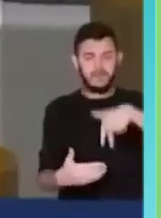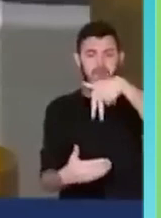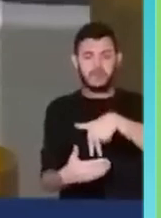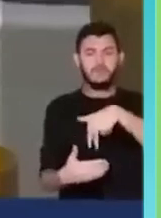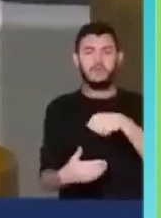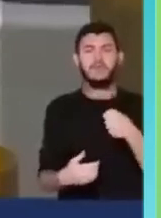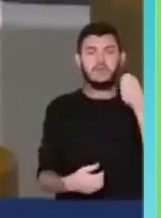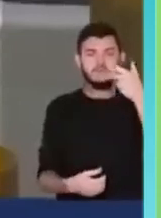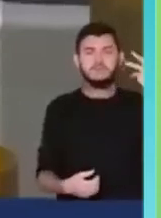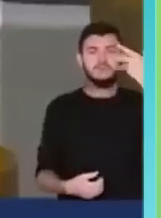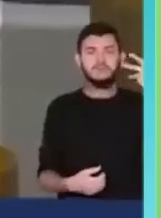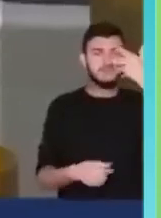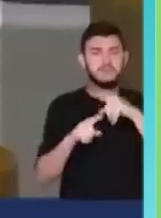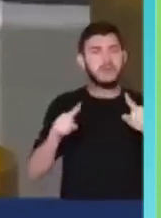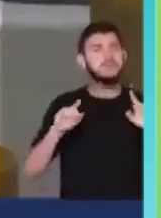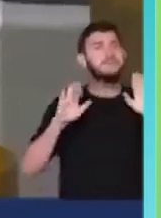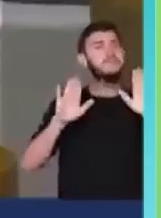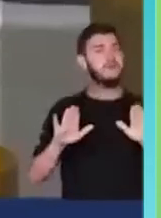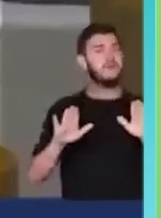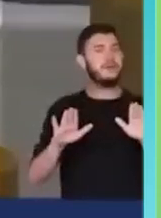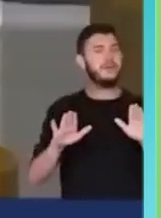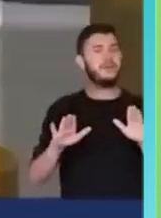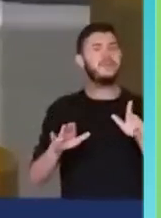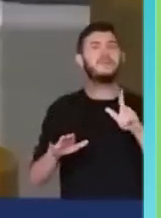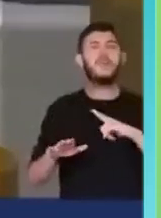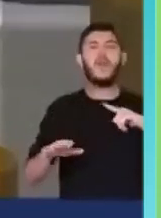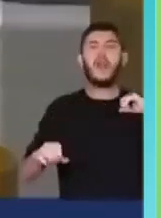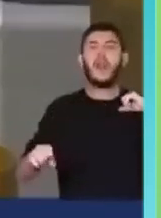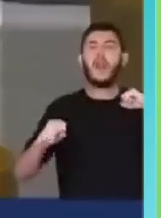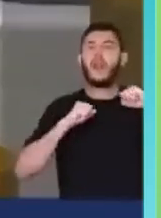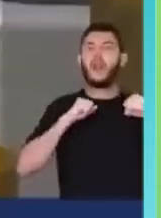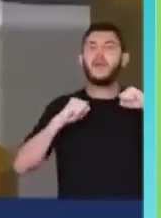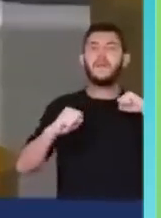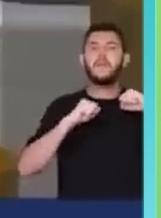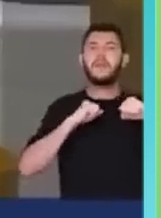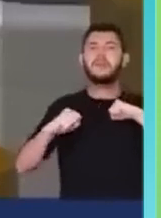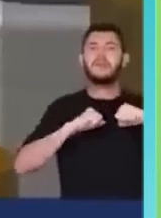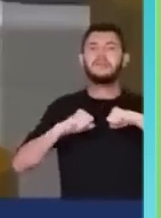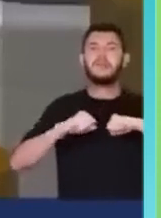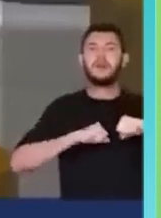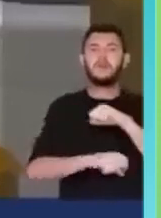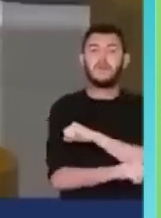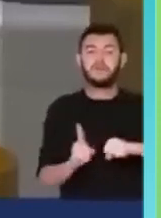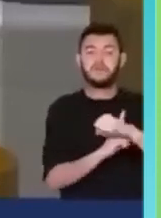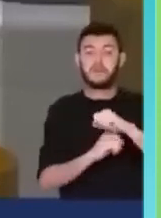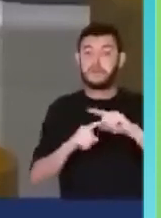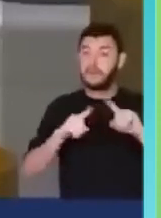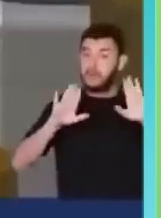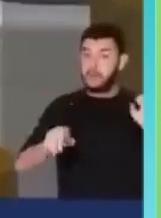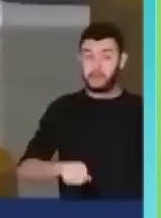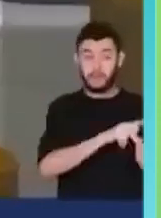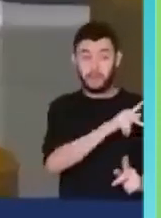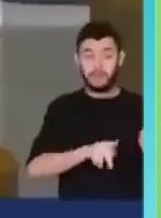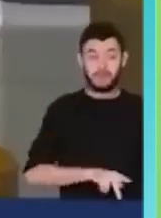Tribuna é mas só também uma grande mobilização na sociedade e o